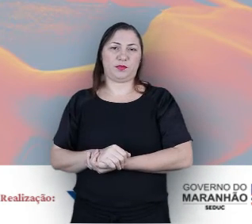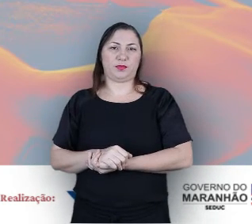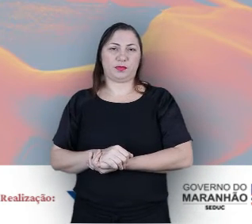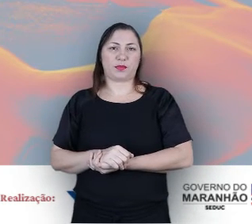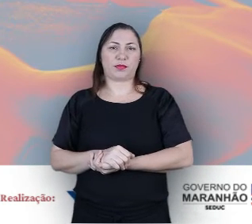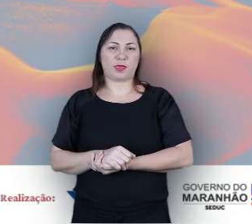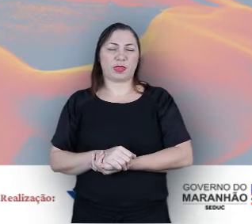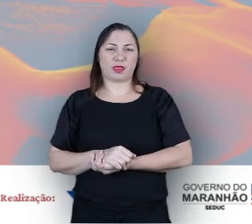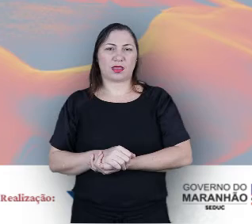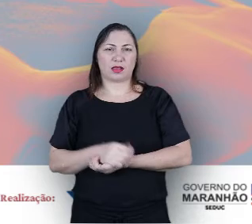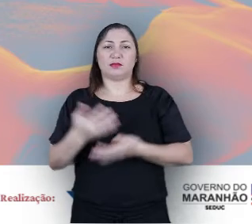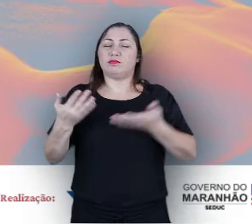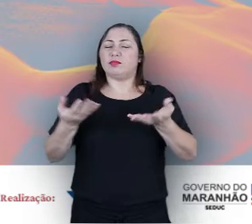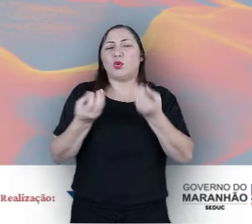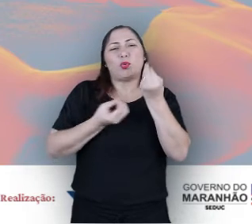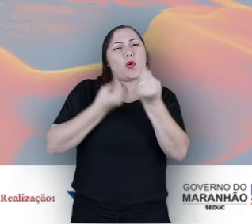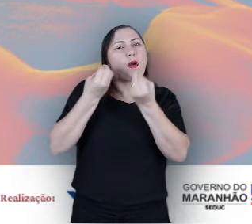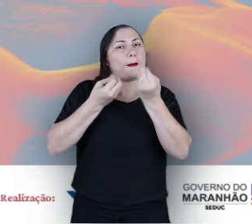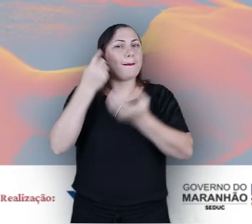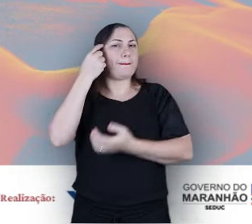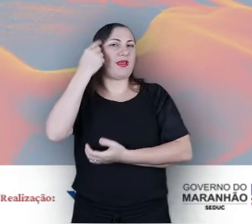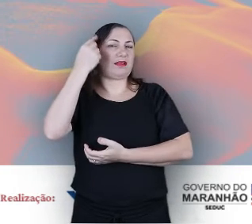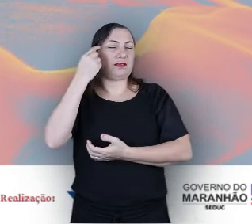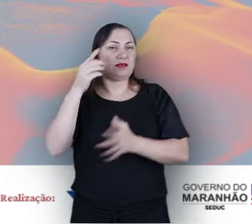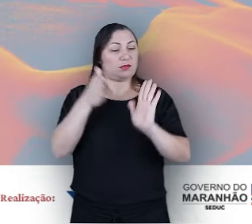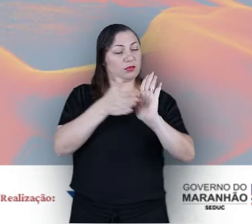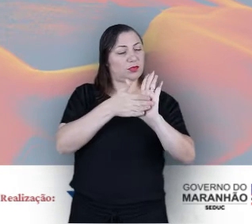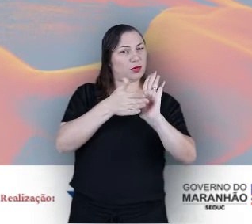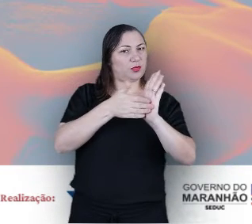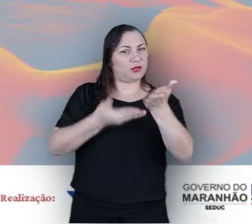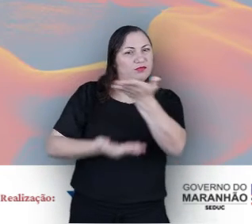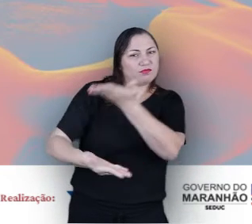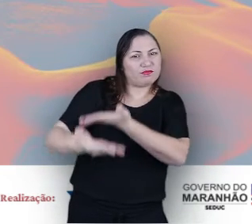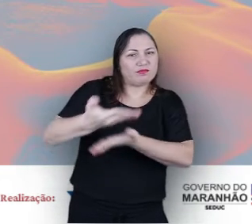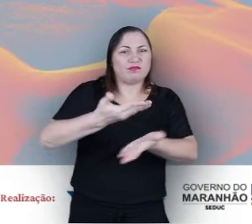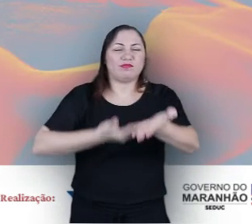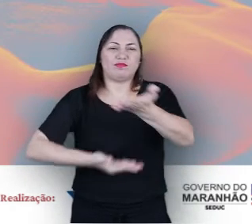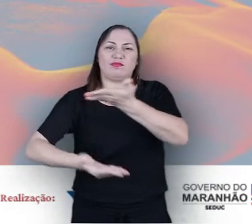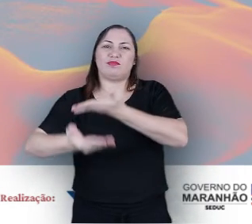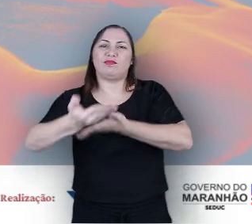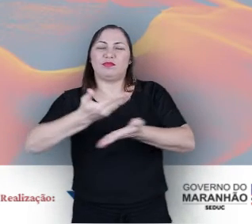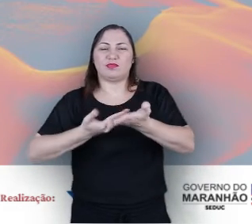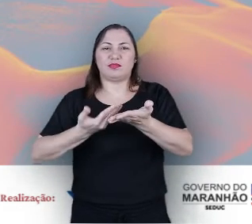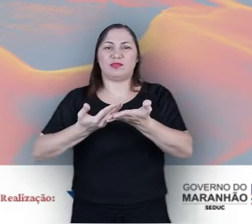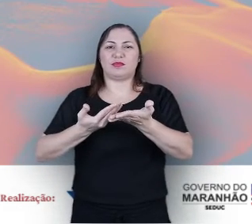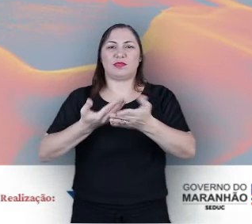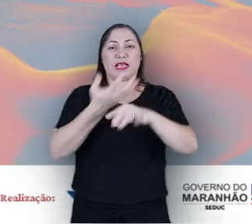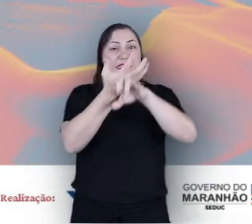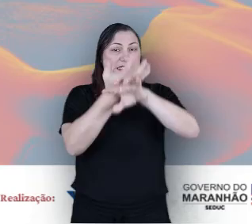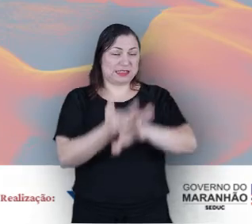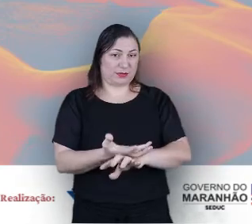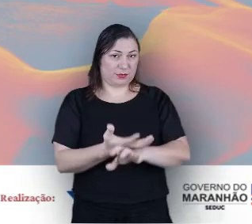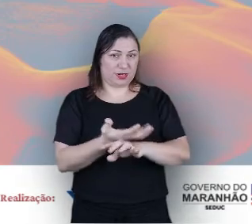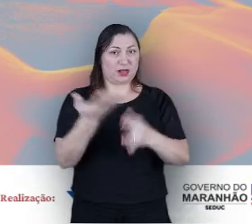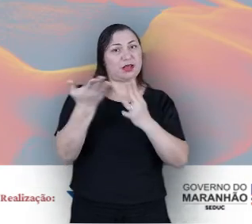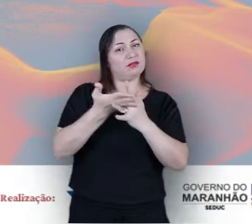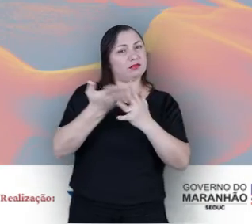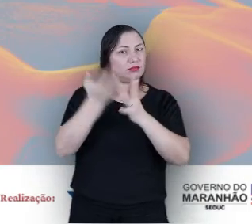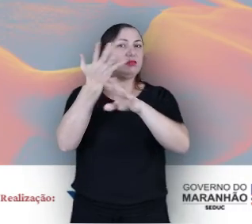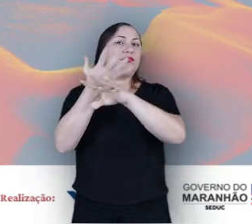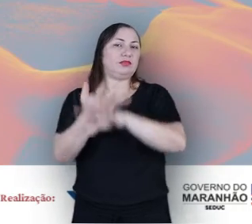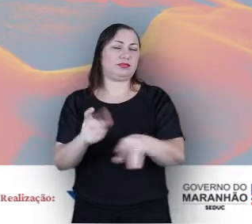área a que pertence com as outras áreas de conhecimento, ou seja, a língua inglesa ela vai dialogar tanto na área